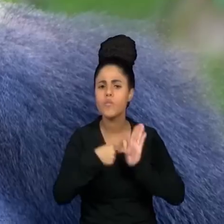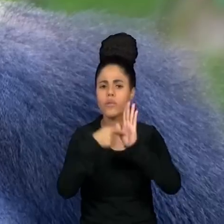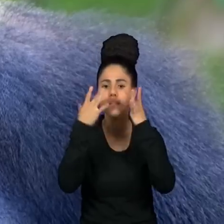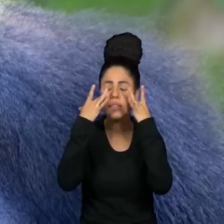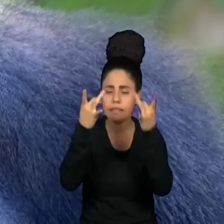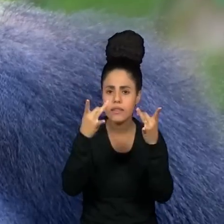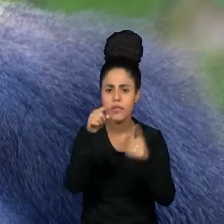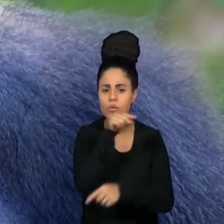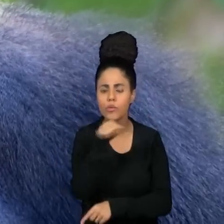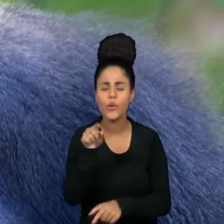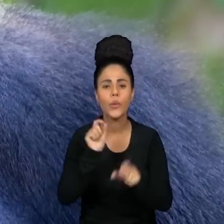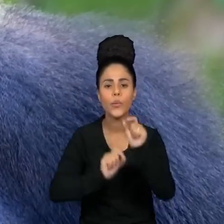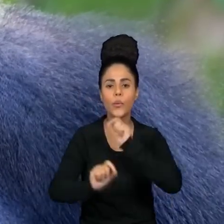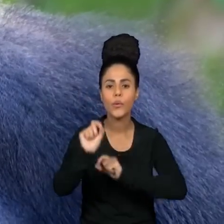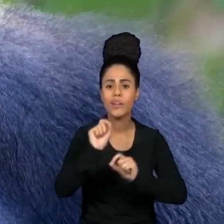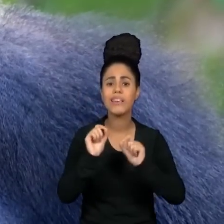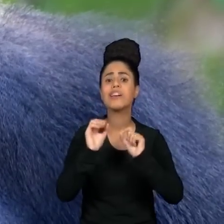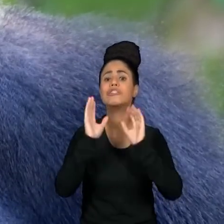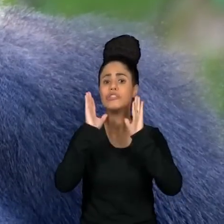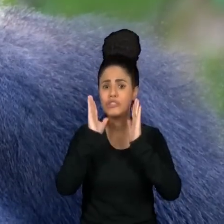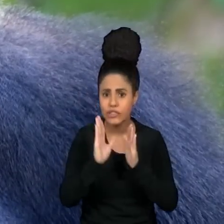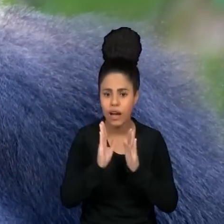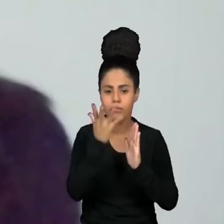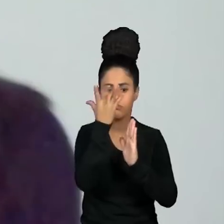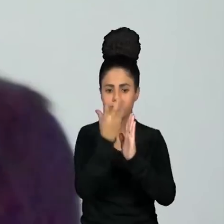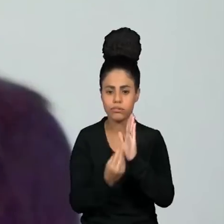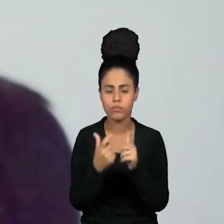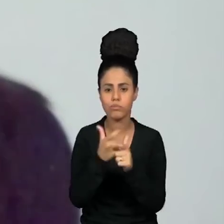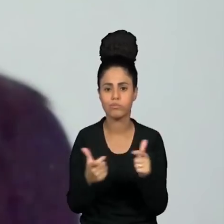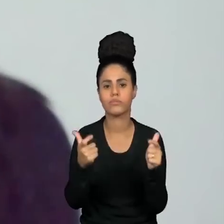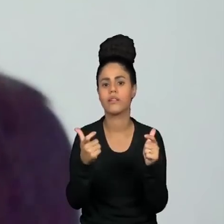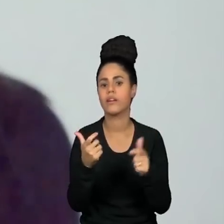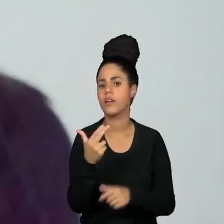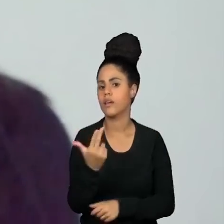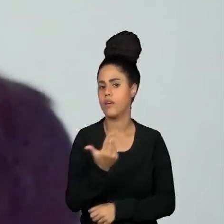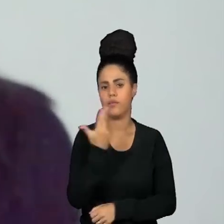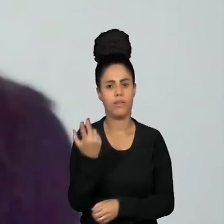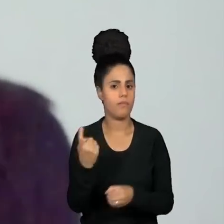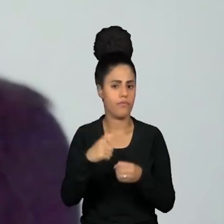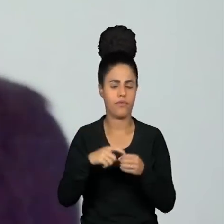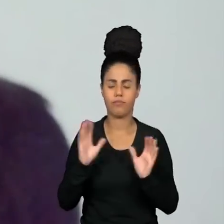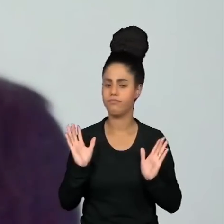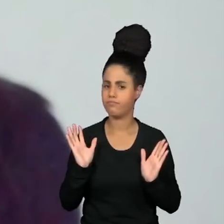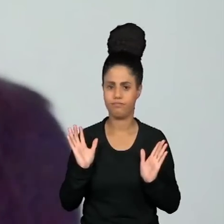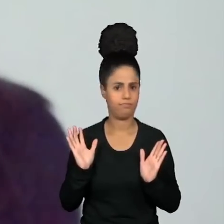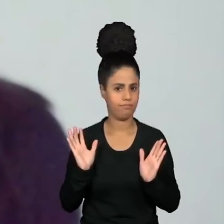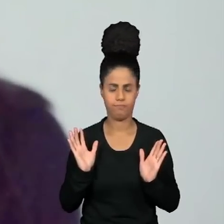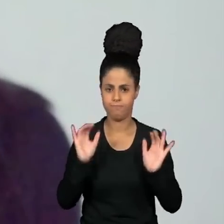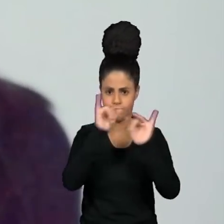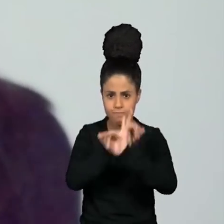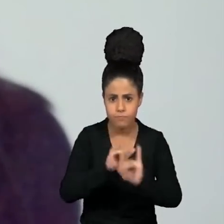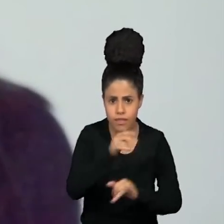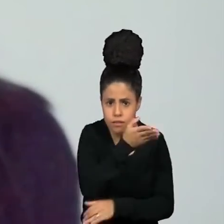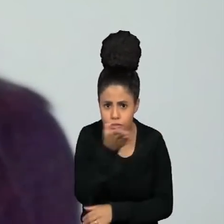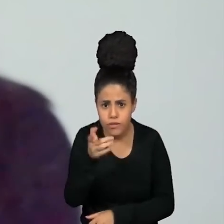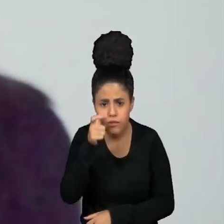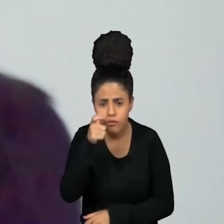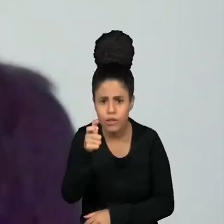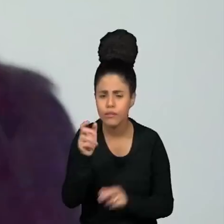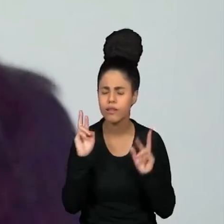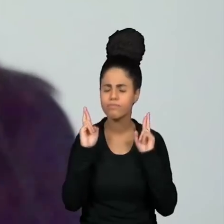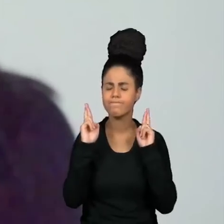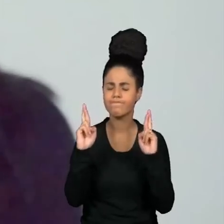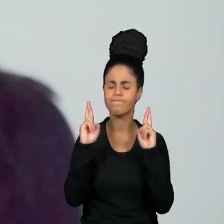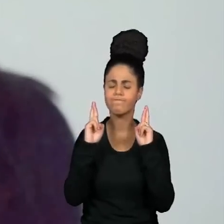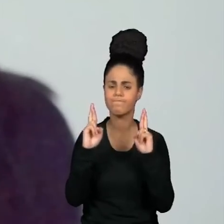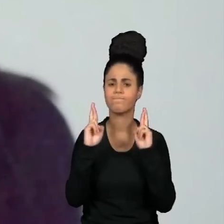alerta a questão de que muito já foi perdido. E, ao mesmo tempo, essa mensagem de esperança que a gente tenta trazer,